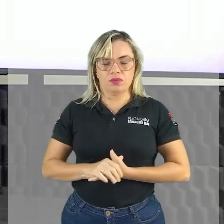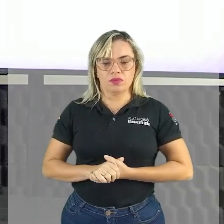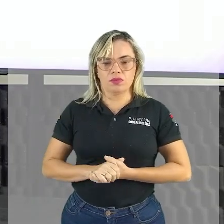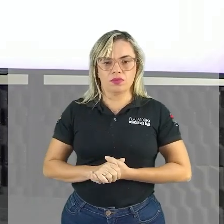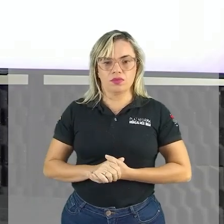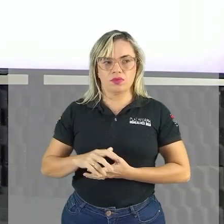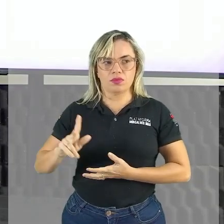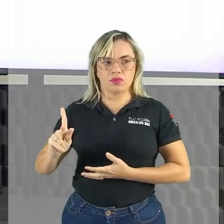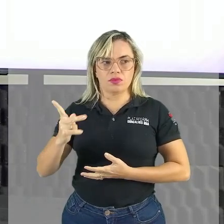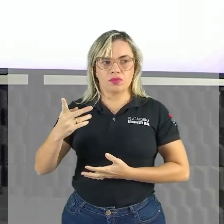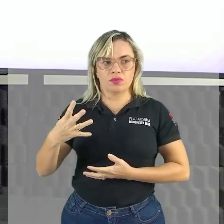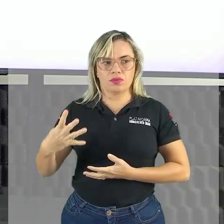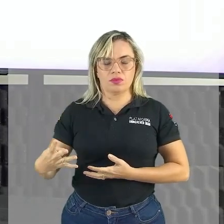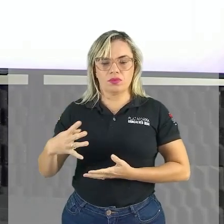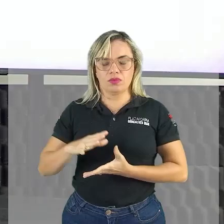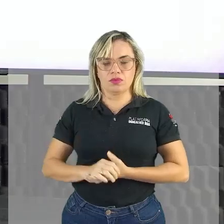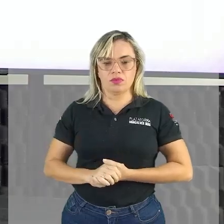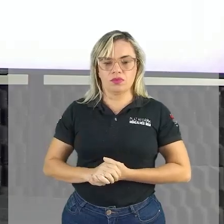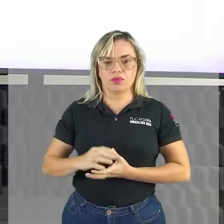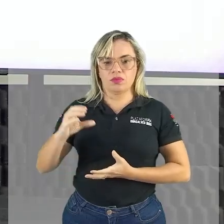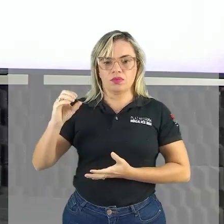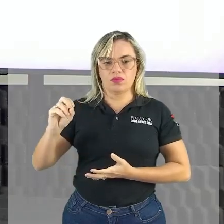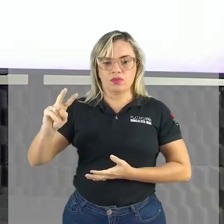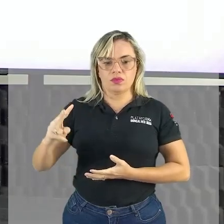4 hidrogênios, 2 oxigênios.